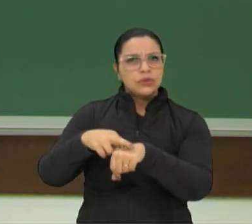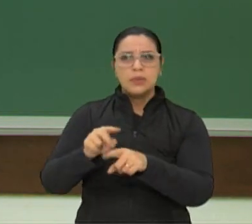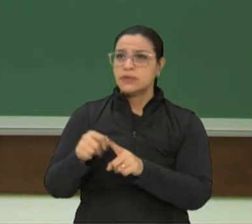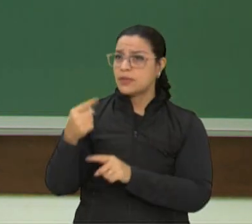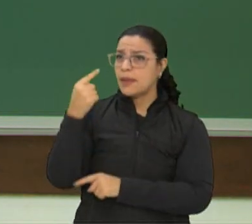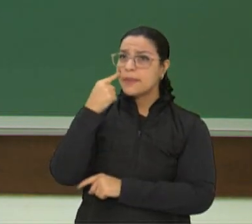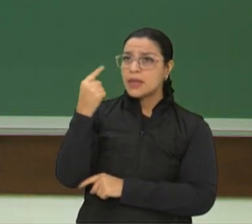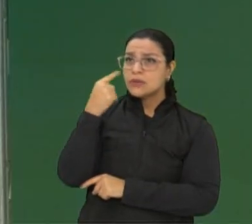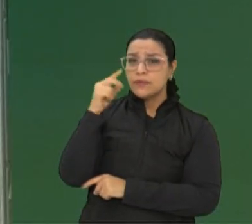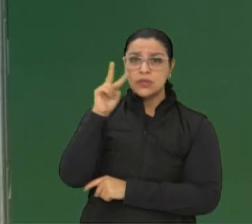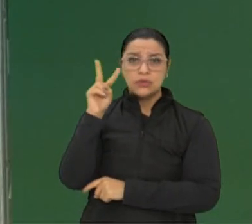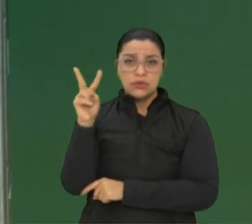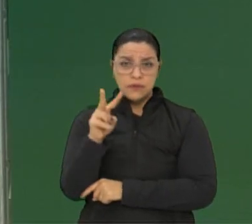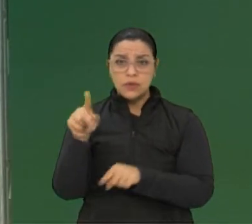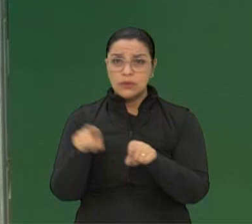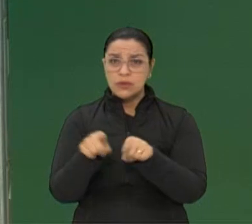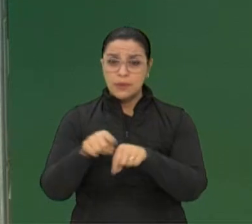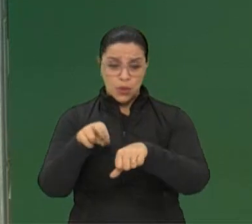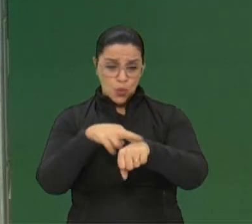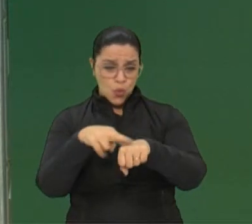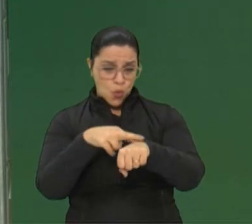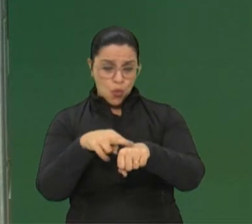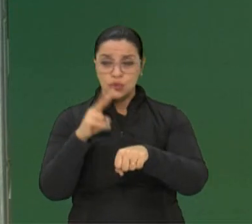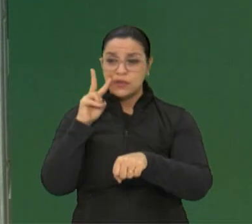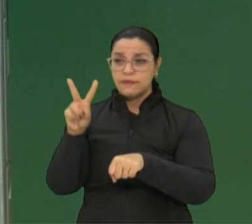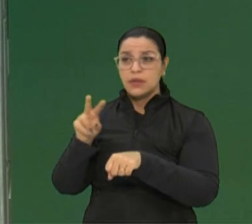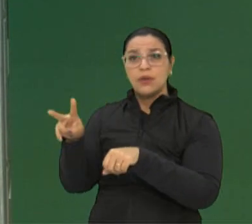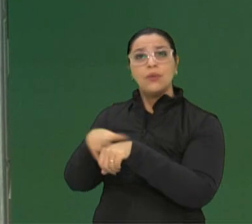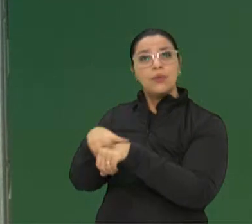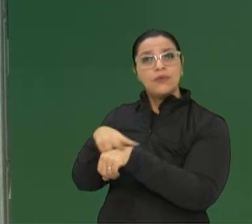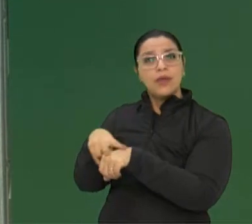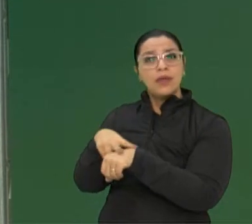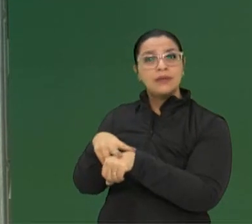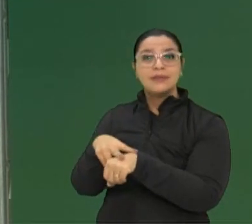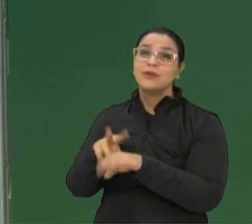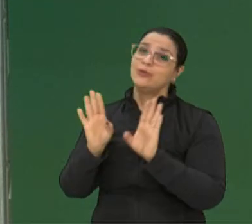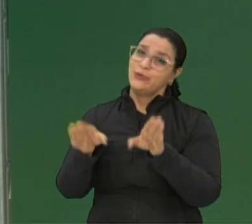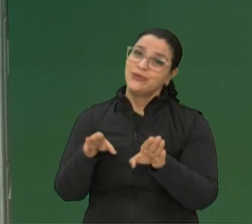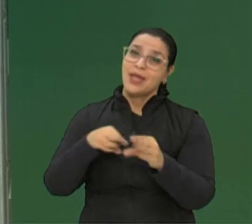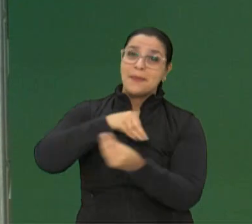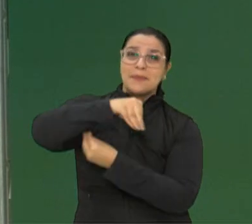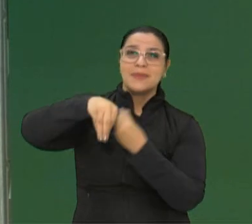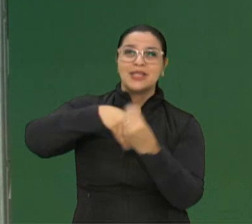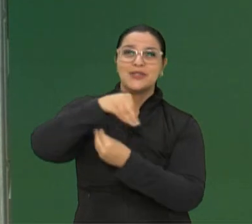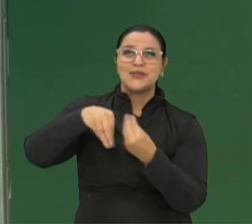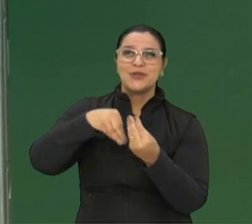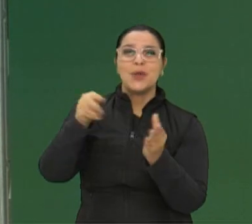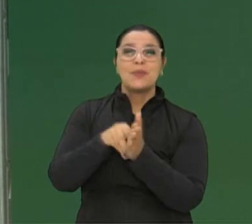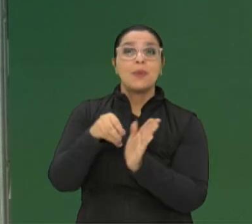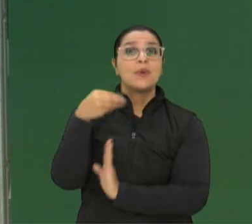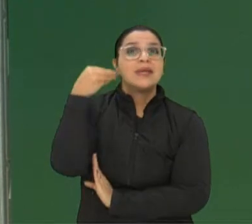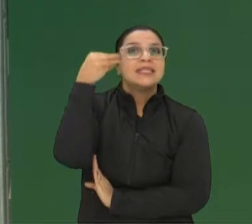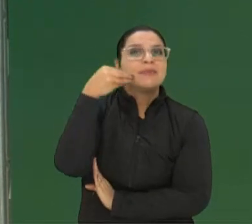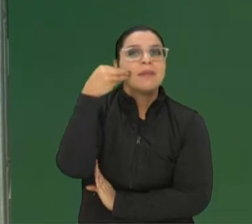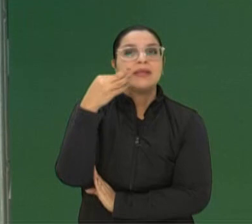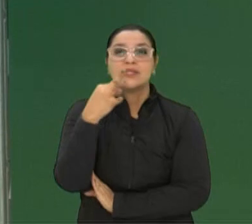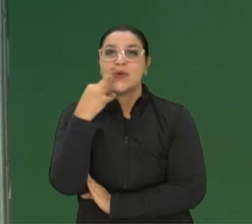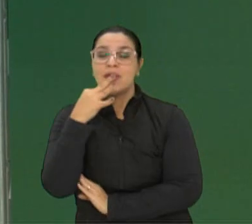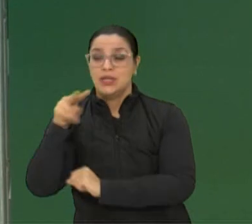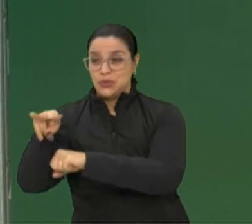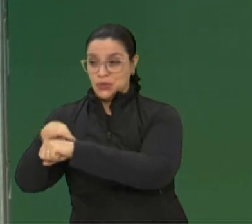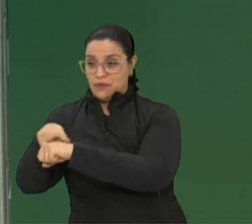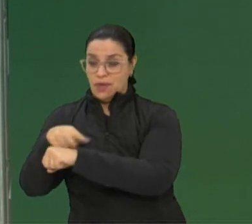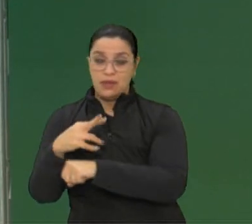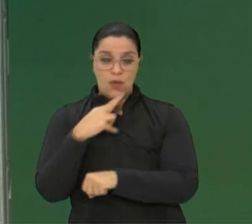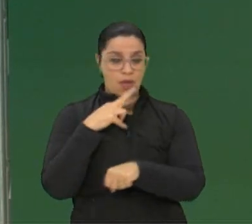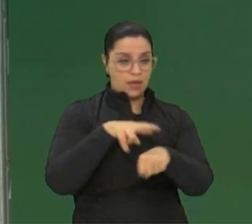nessa cor, você já viu o roxo e já viu o verde. Então, de qualquer forma, é uma ideia que se fundou na experiência, né? Então, esse é o argumento